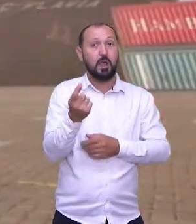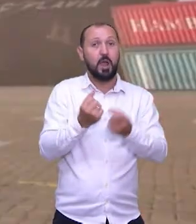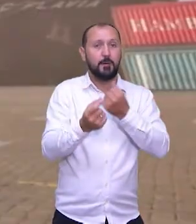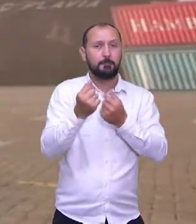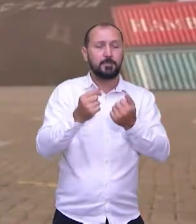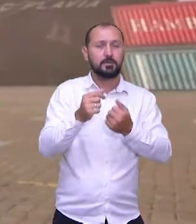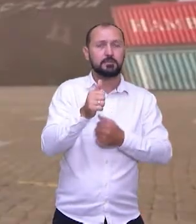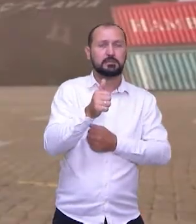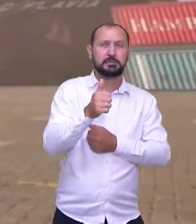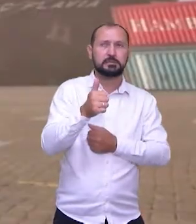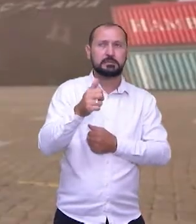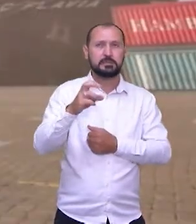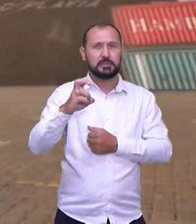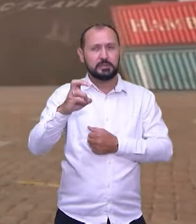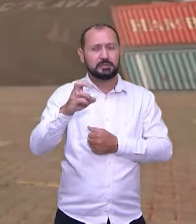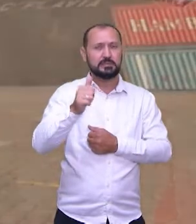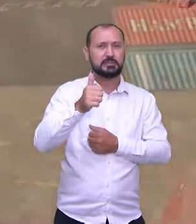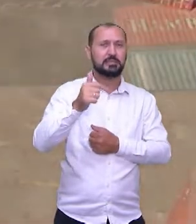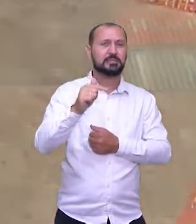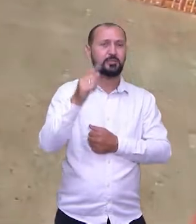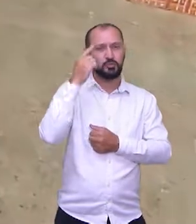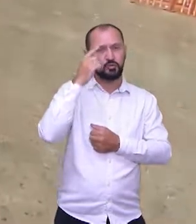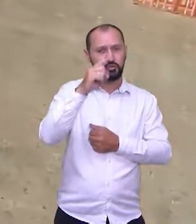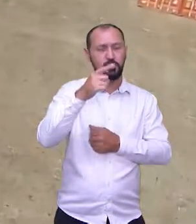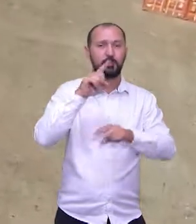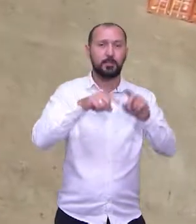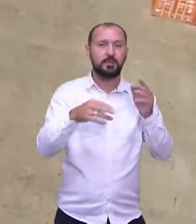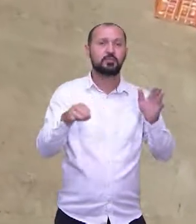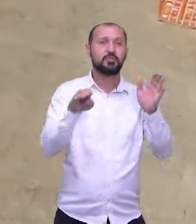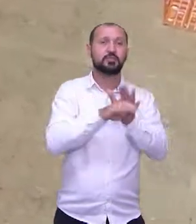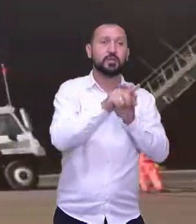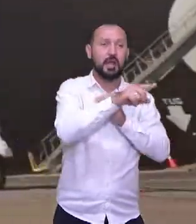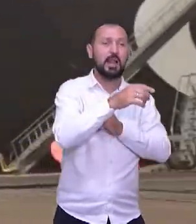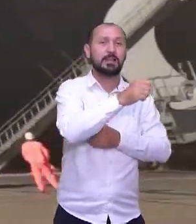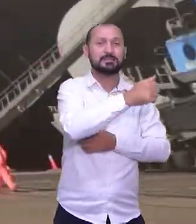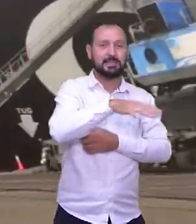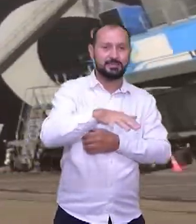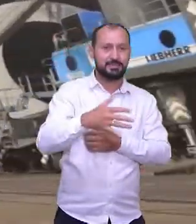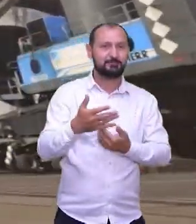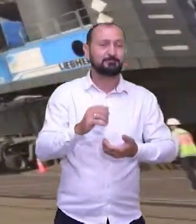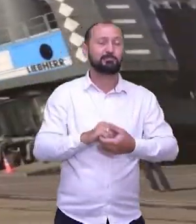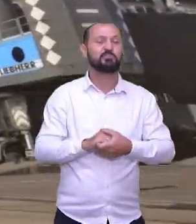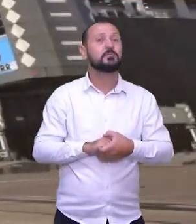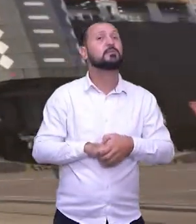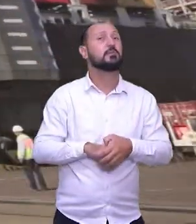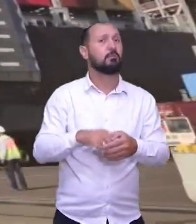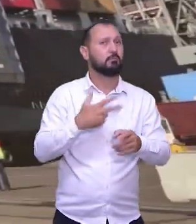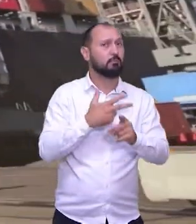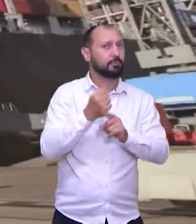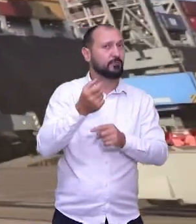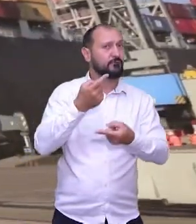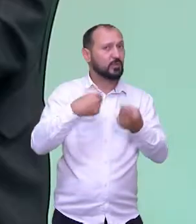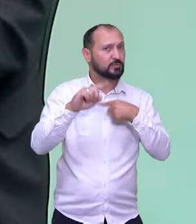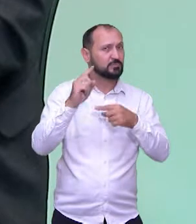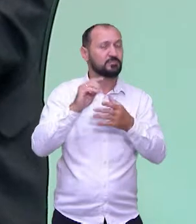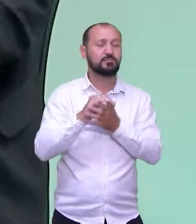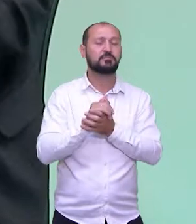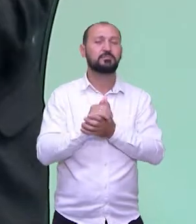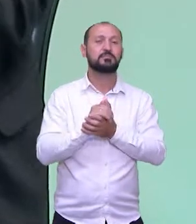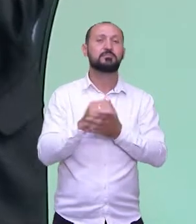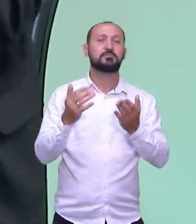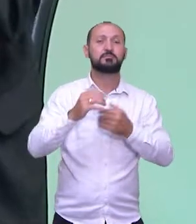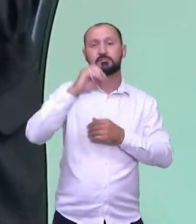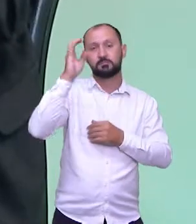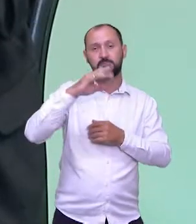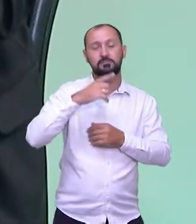uma economia de 15 a 17 dias para chegar nossas mercadorias no mercado asiático. Então, isso é um ganho tremendo. Então, o